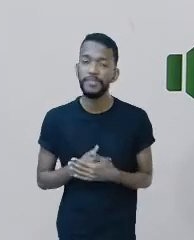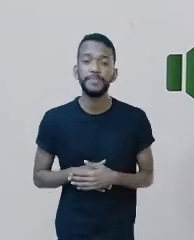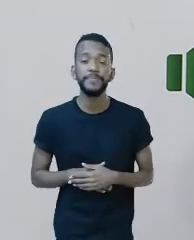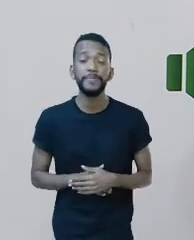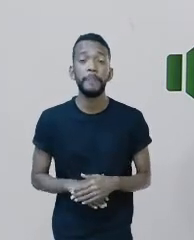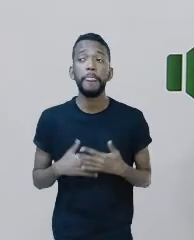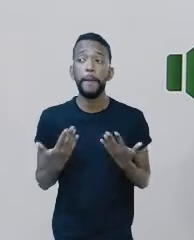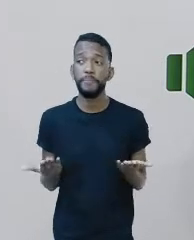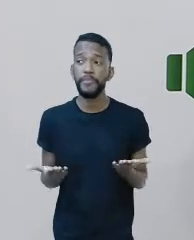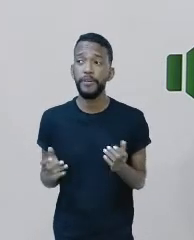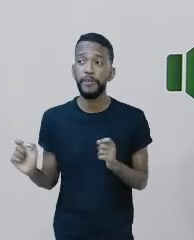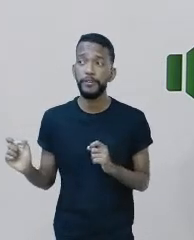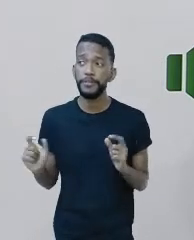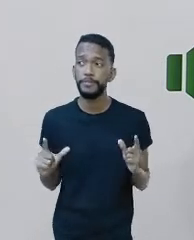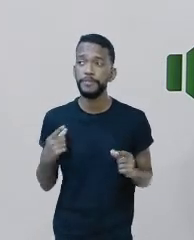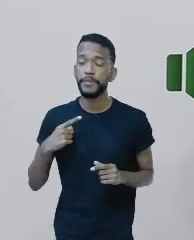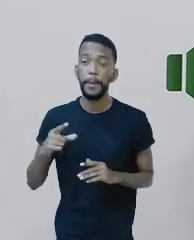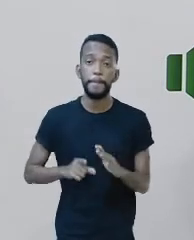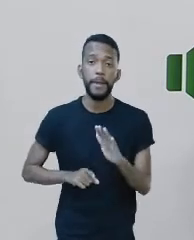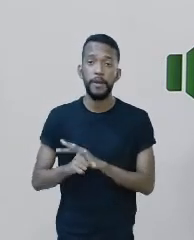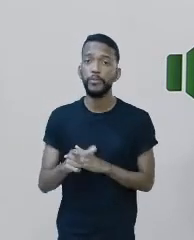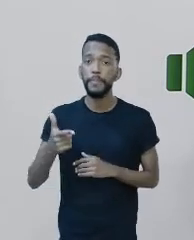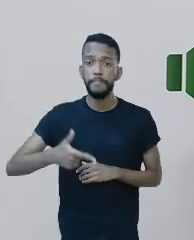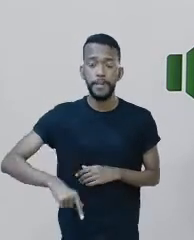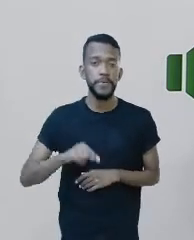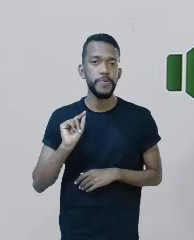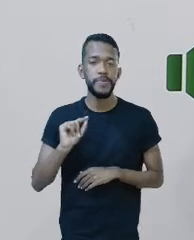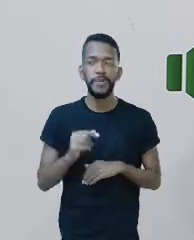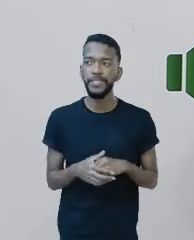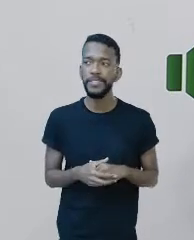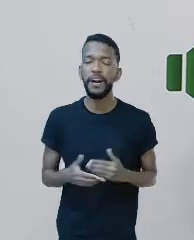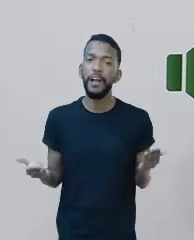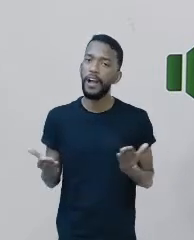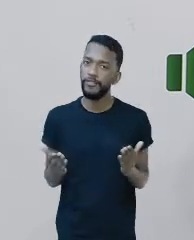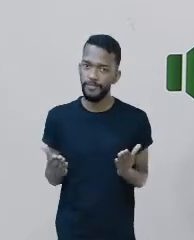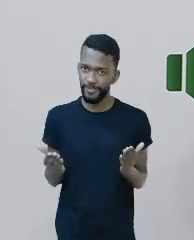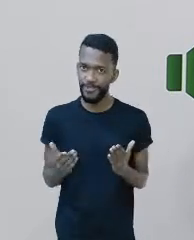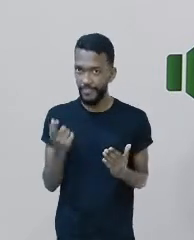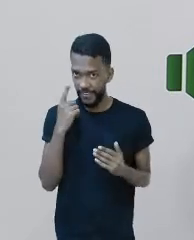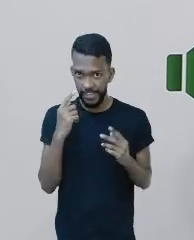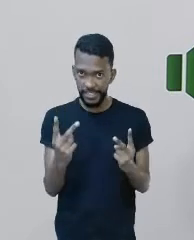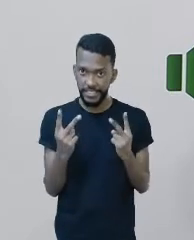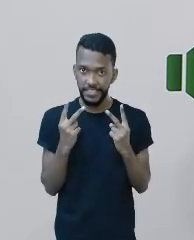Agora vamos lá. Outra perguntinha para vocês. Olha agora, viu?